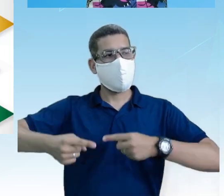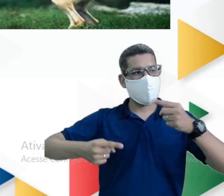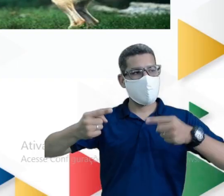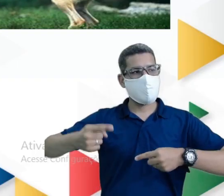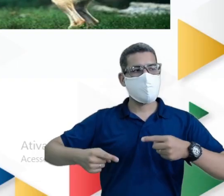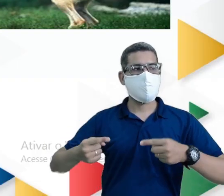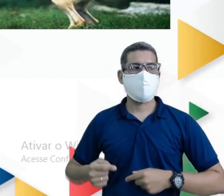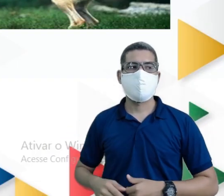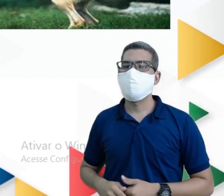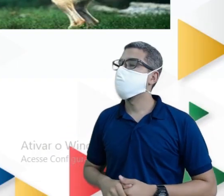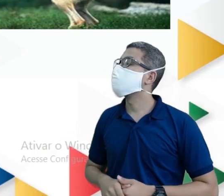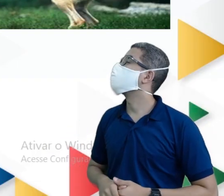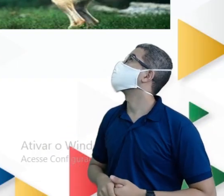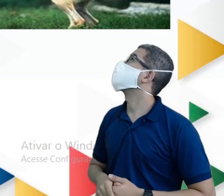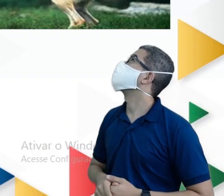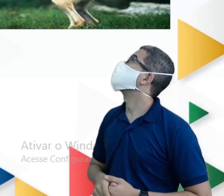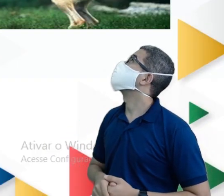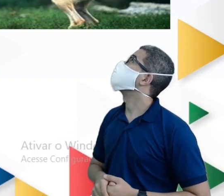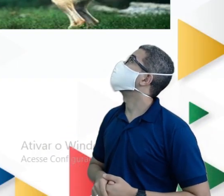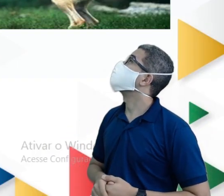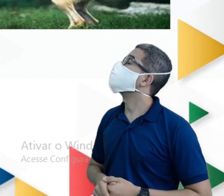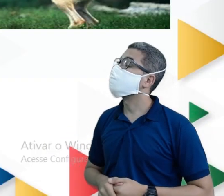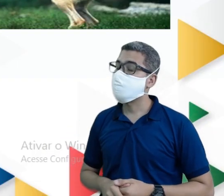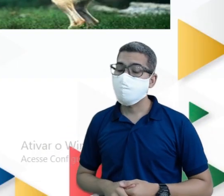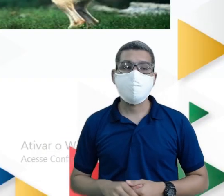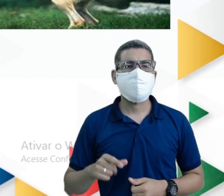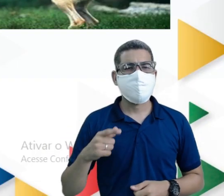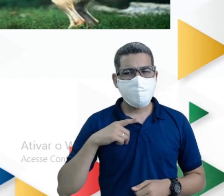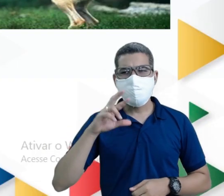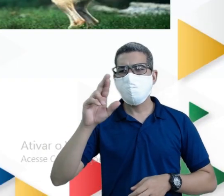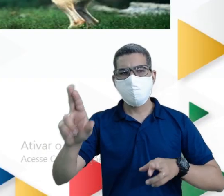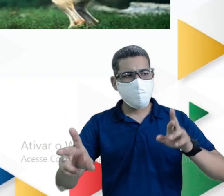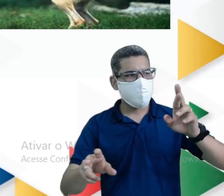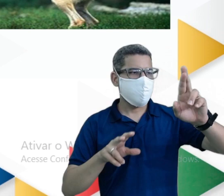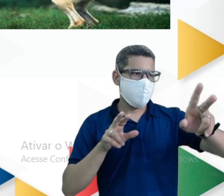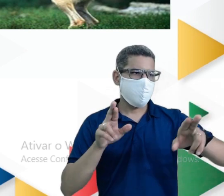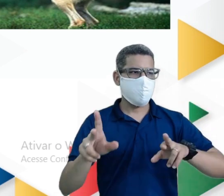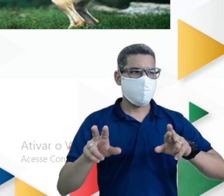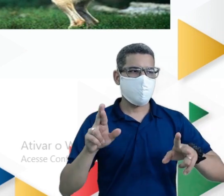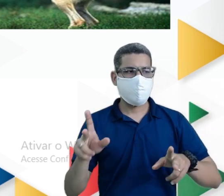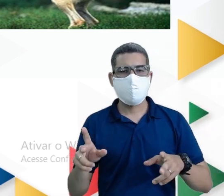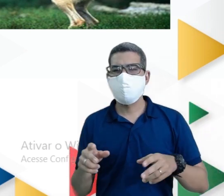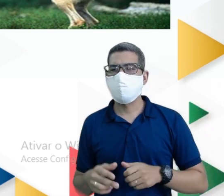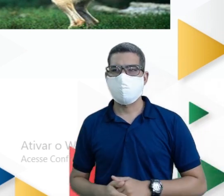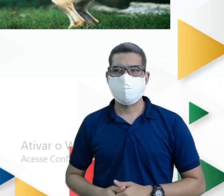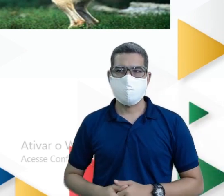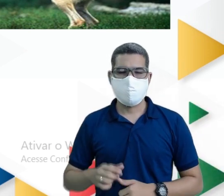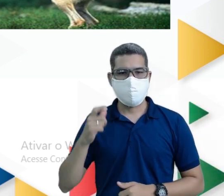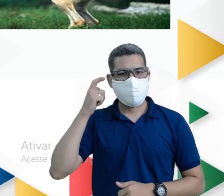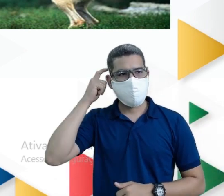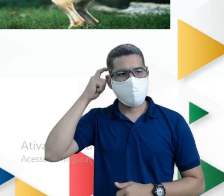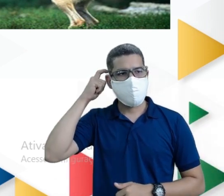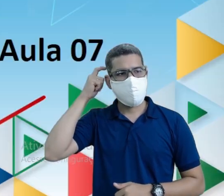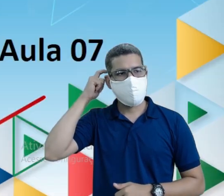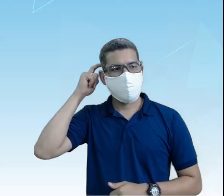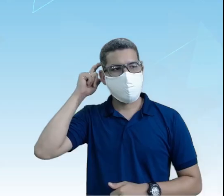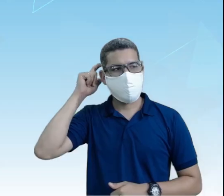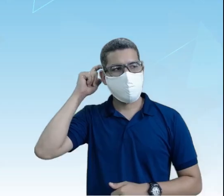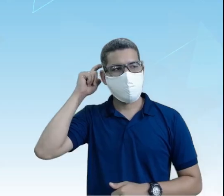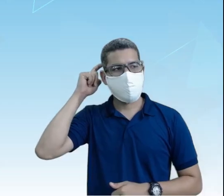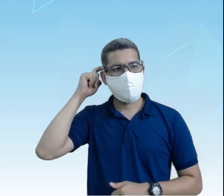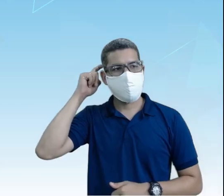que ocorre aí de diferentes espécies, a disputa de recursos, principalmente de território e de